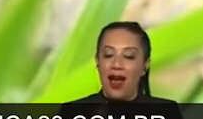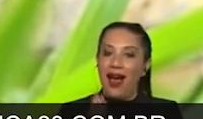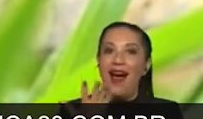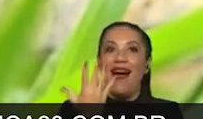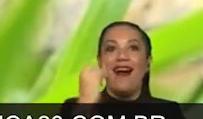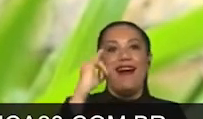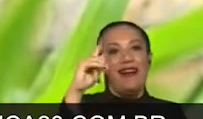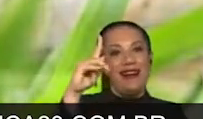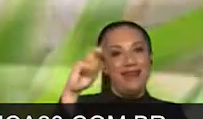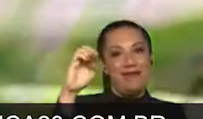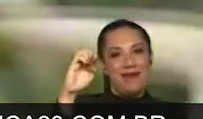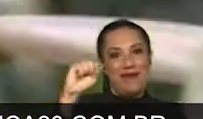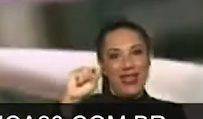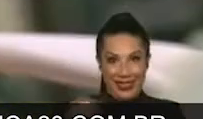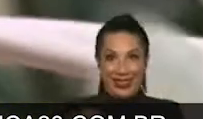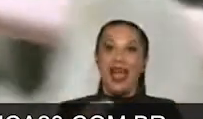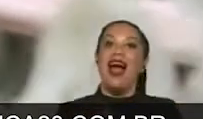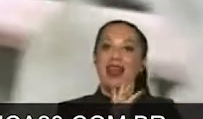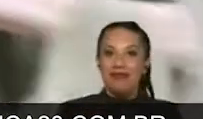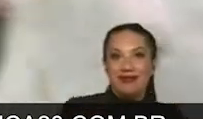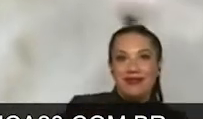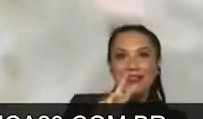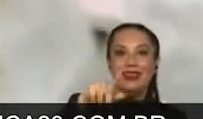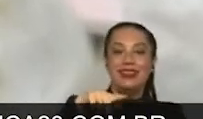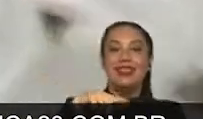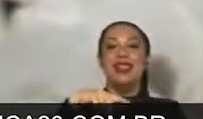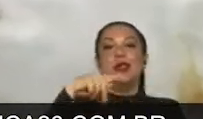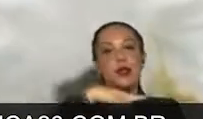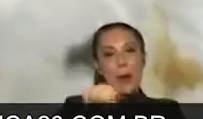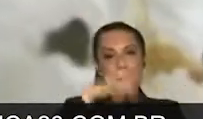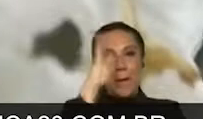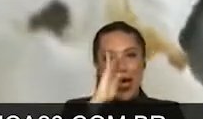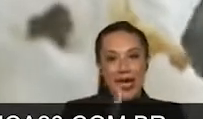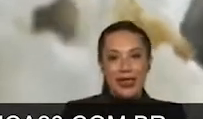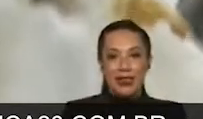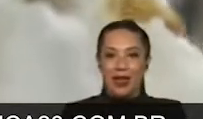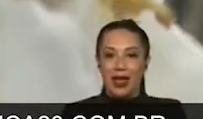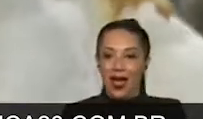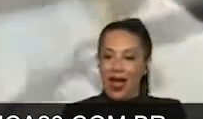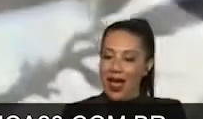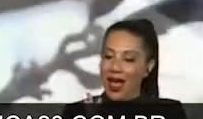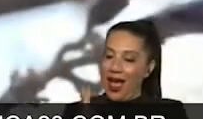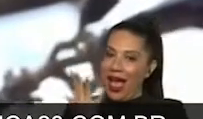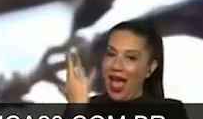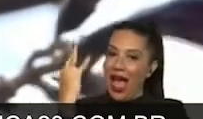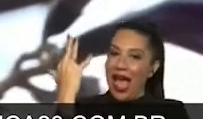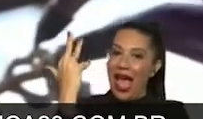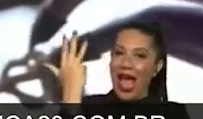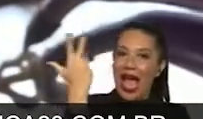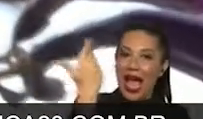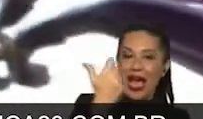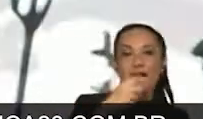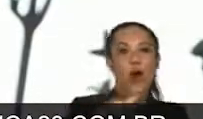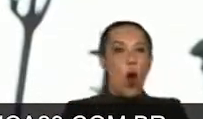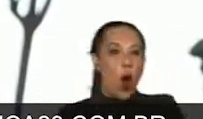várias regiões do país. É justamente nessa transição de estações que começa a florada dessa árvore, tendo início pelo ipê